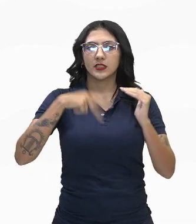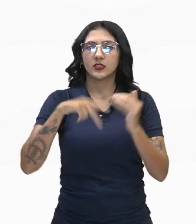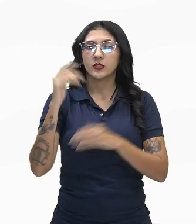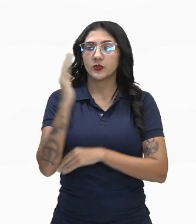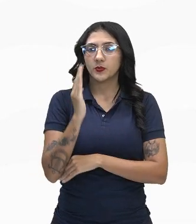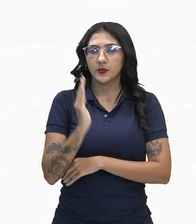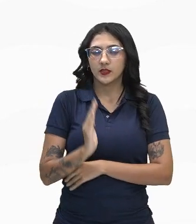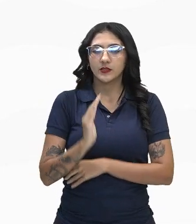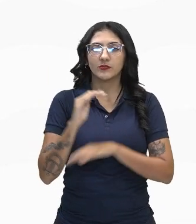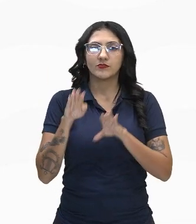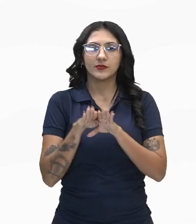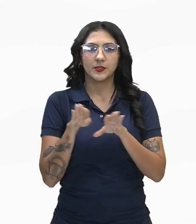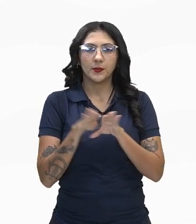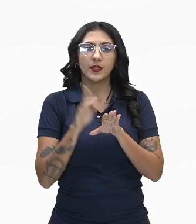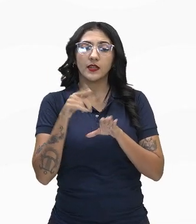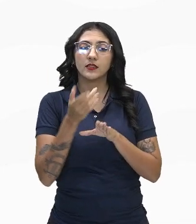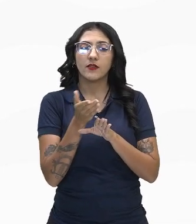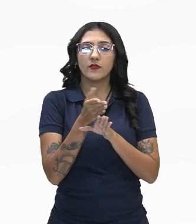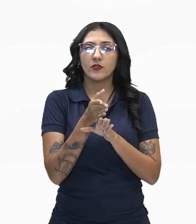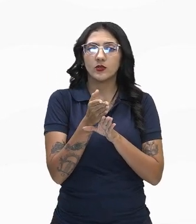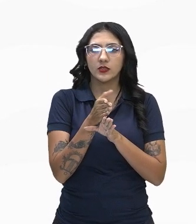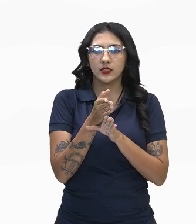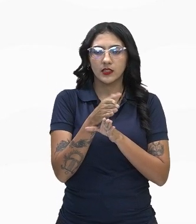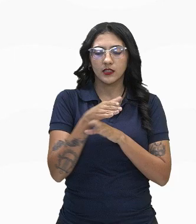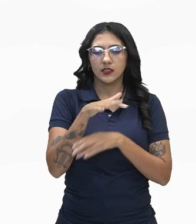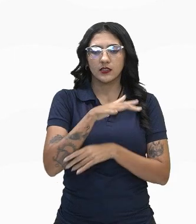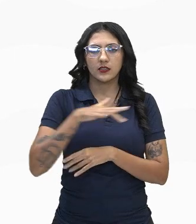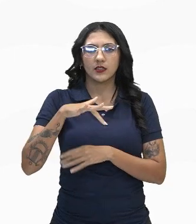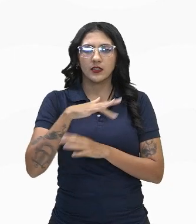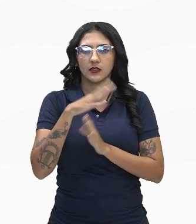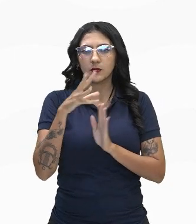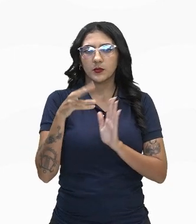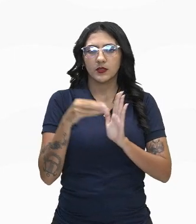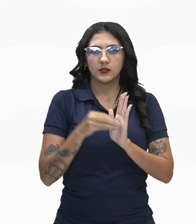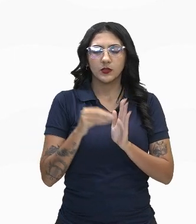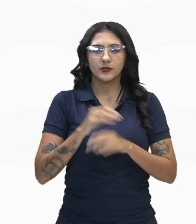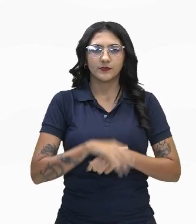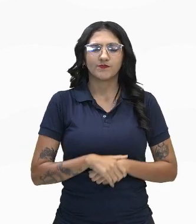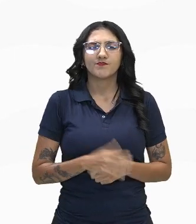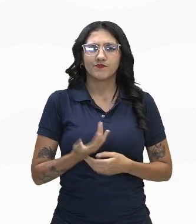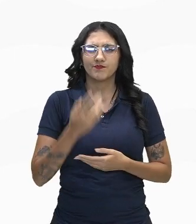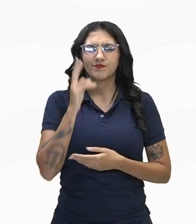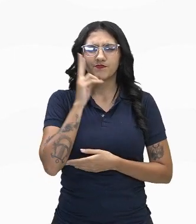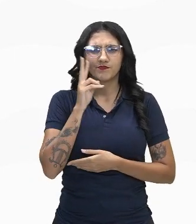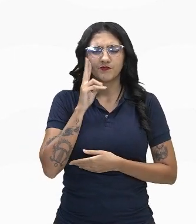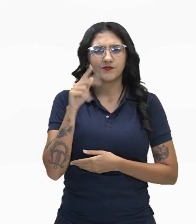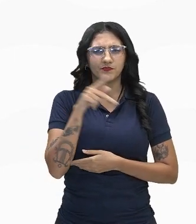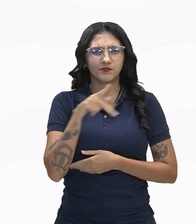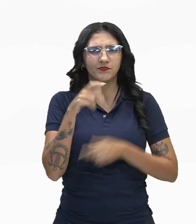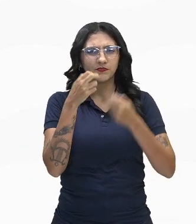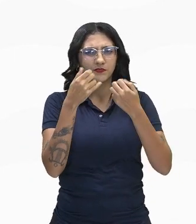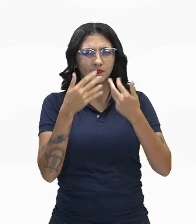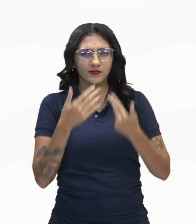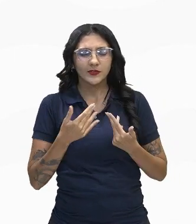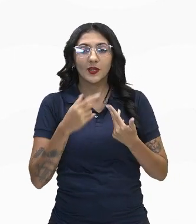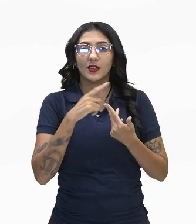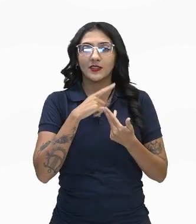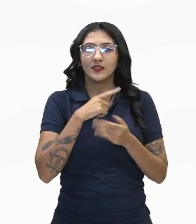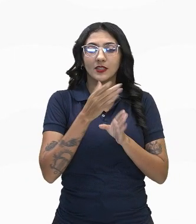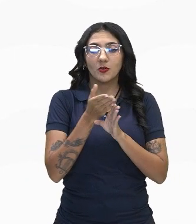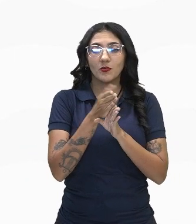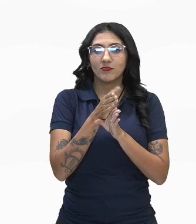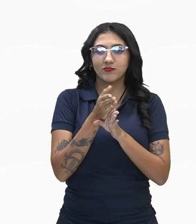na faixa de fronteira amazônica, né? Porque, como a professora Shirley já falou, vai ter aí, né, a fronteira